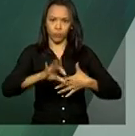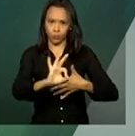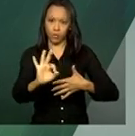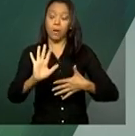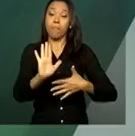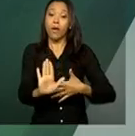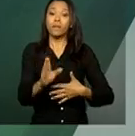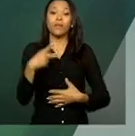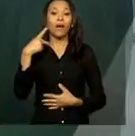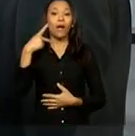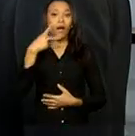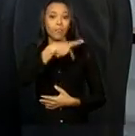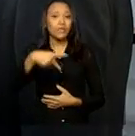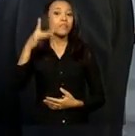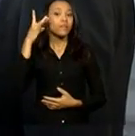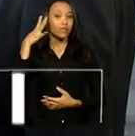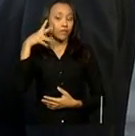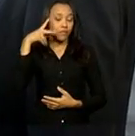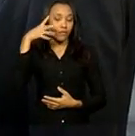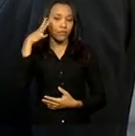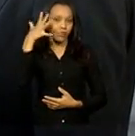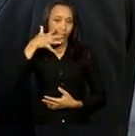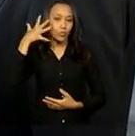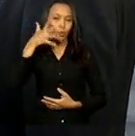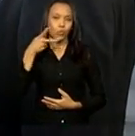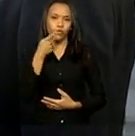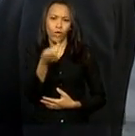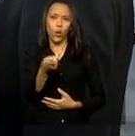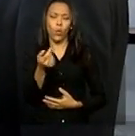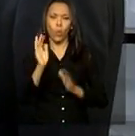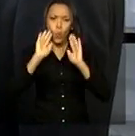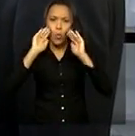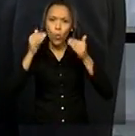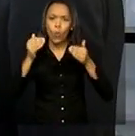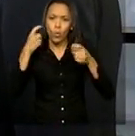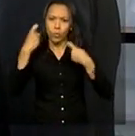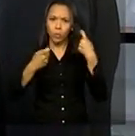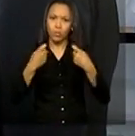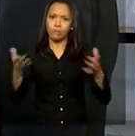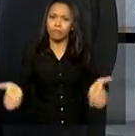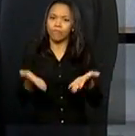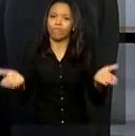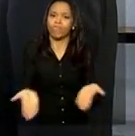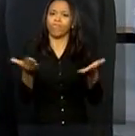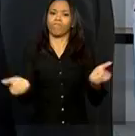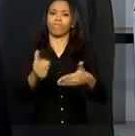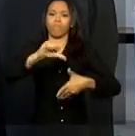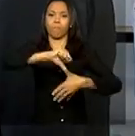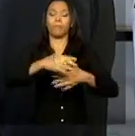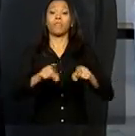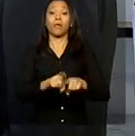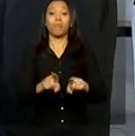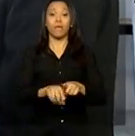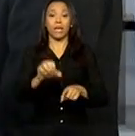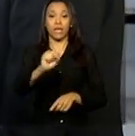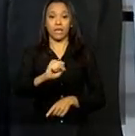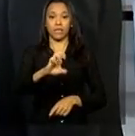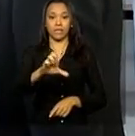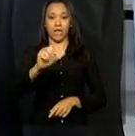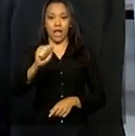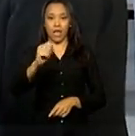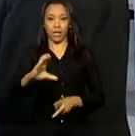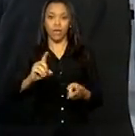destacou isso no discurso dela lá no Congresso Nacional, prioridade para a América do Sul, Latino e Caribe, fortalecer a CELAC, a Unasul e também o Mercosul.